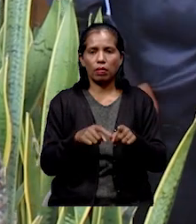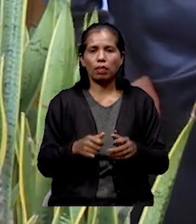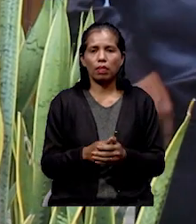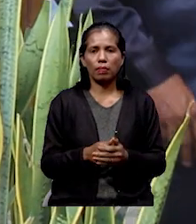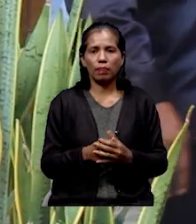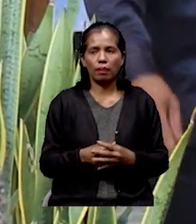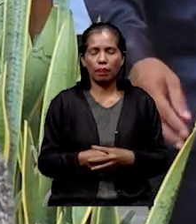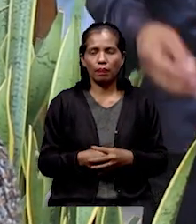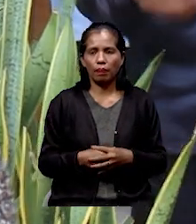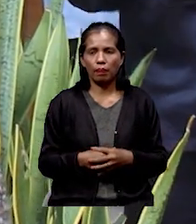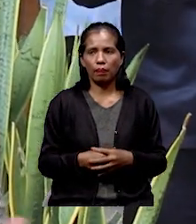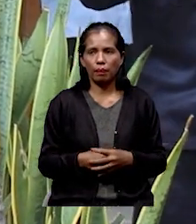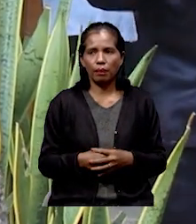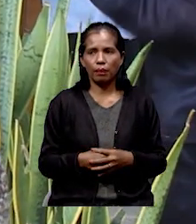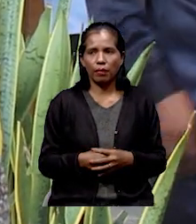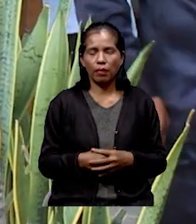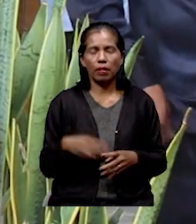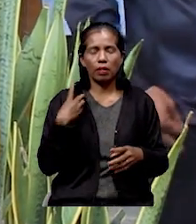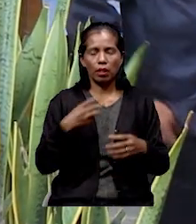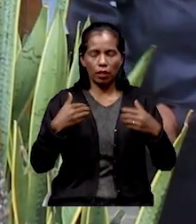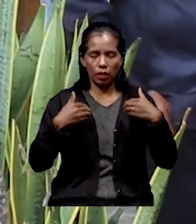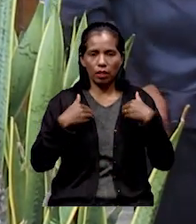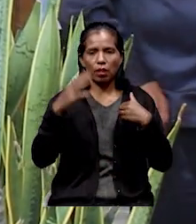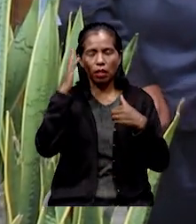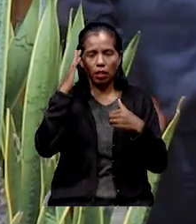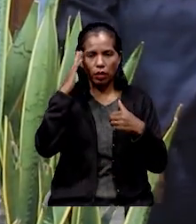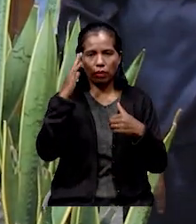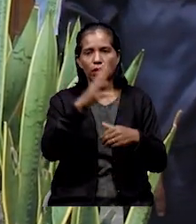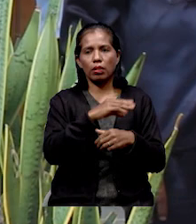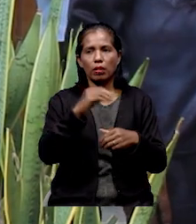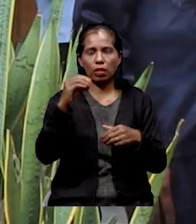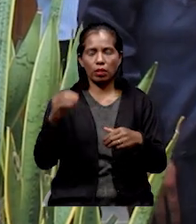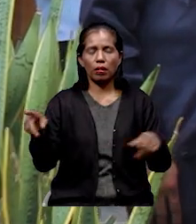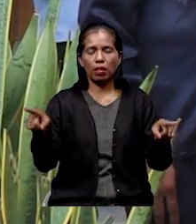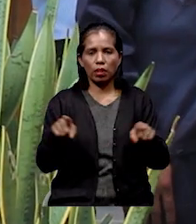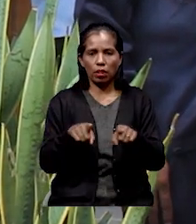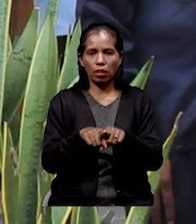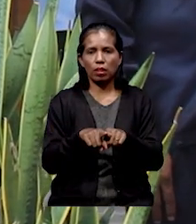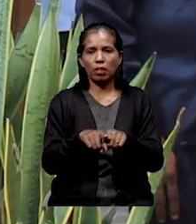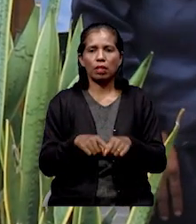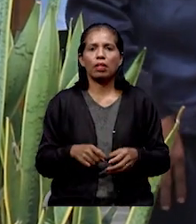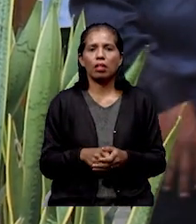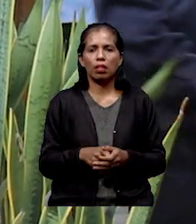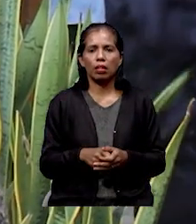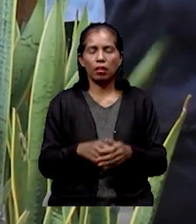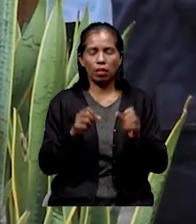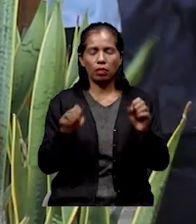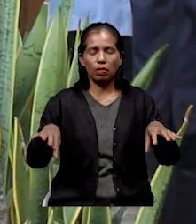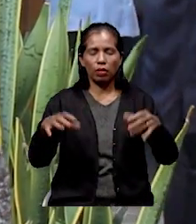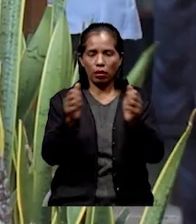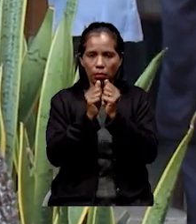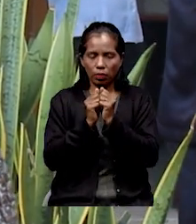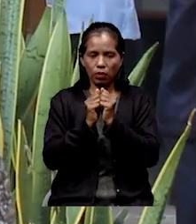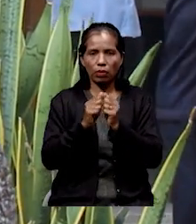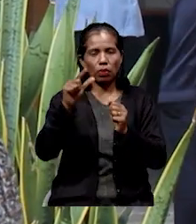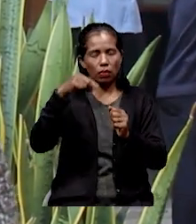ao Executivo, o Presidente tem influência toma e responsabilidade toma que muda o chefe de Estado a teu serviço como outro ao governo a tu